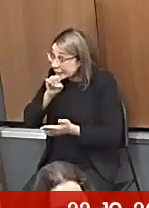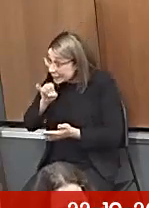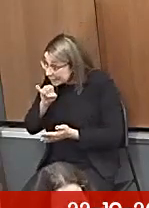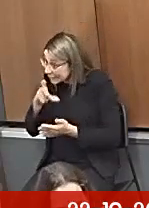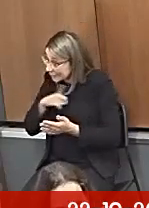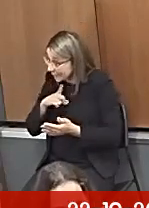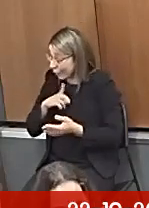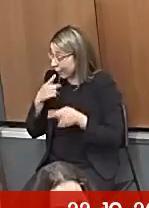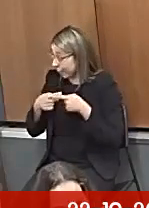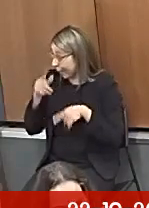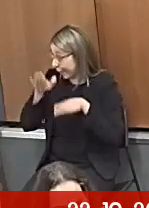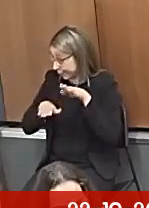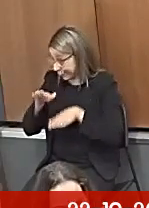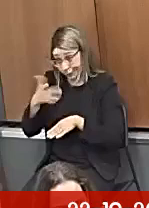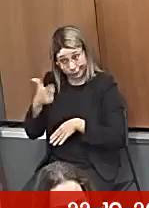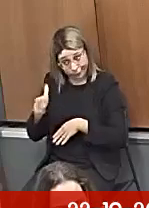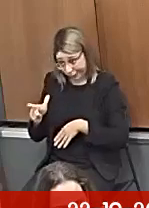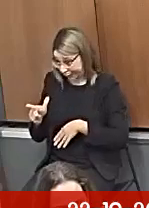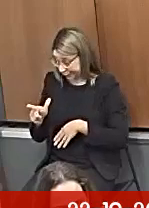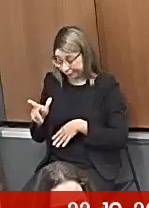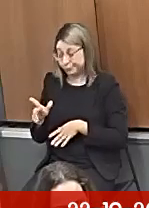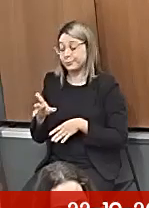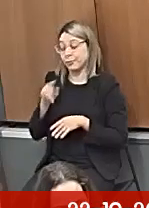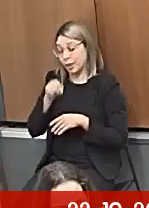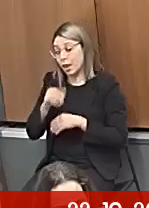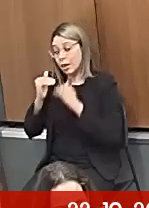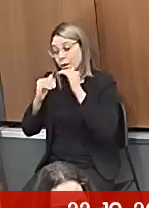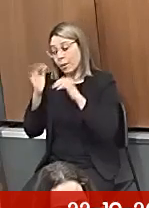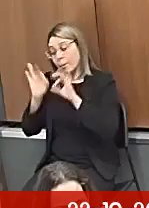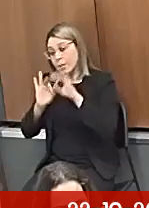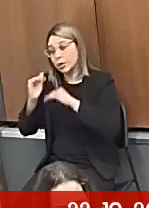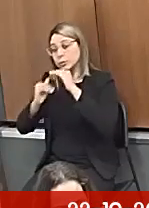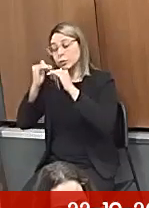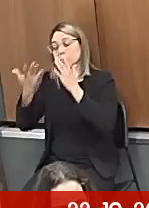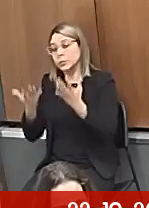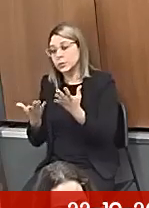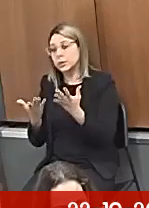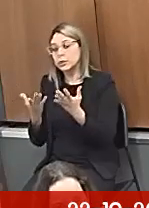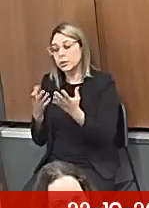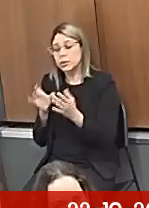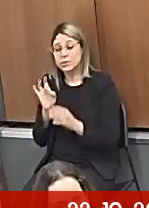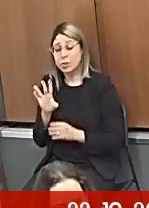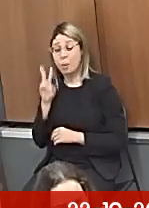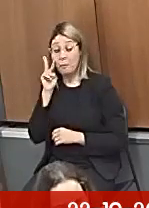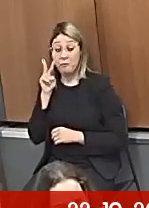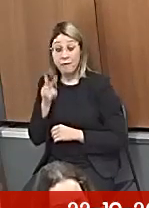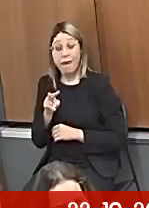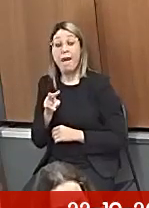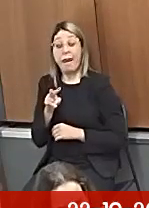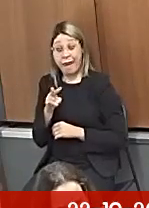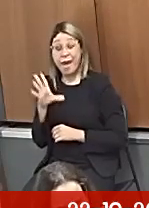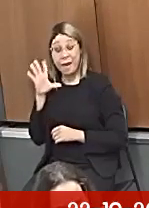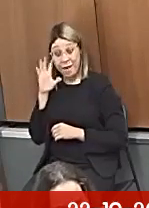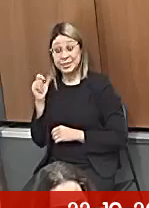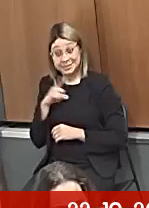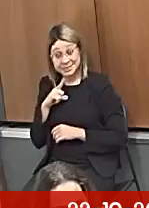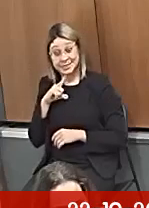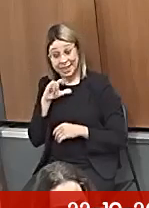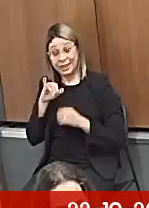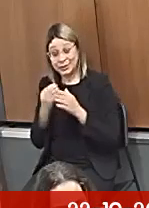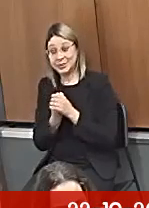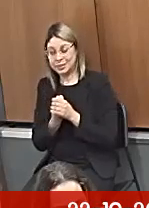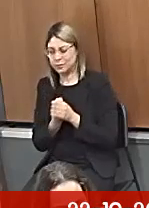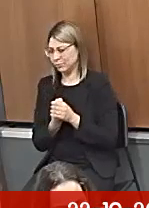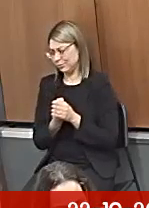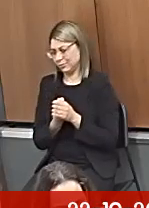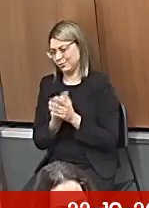o que é muito raro, são planos para simplesmente se ver e achar que existem. Né? Então,